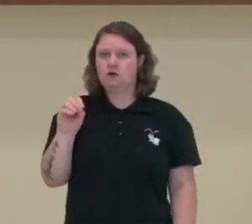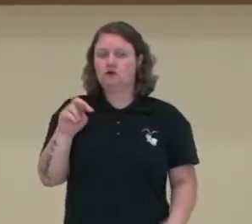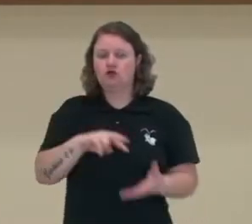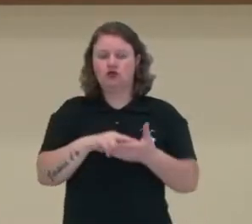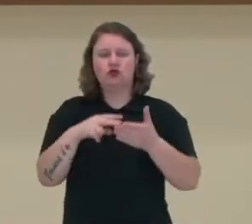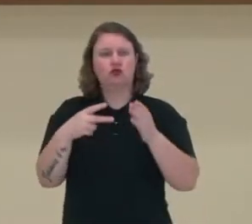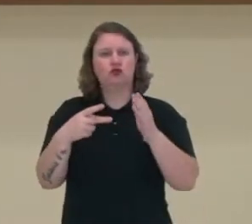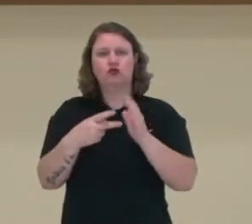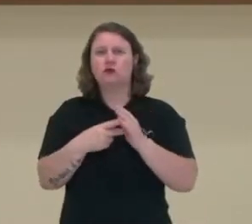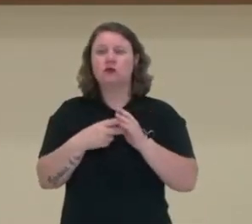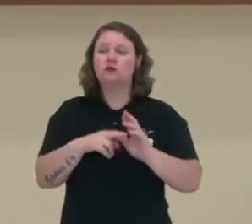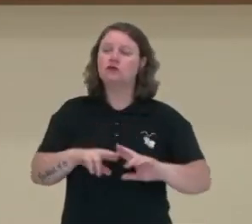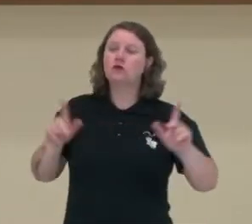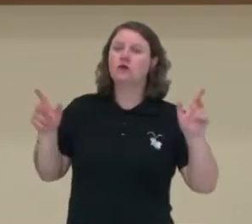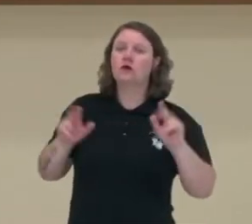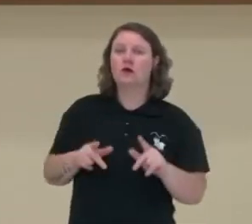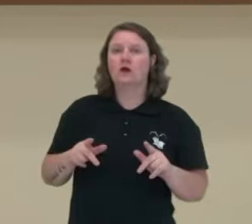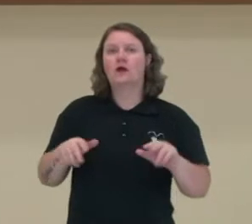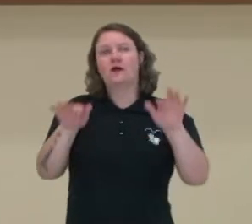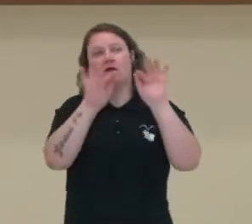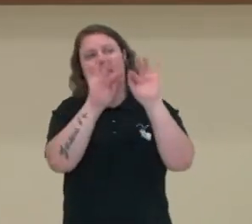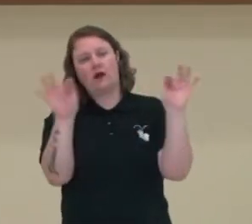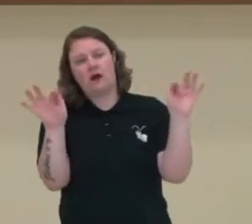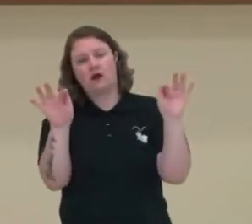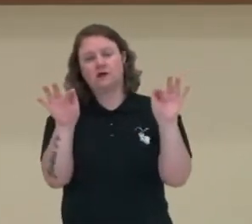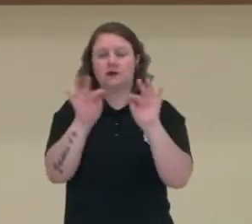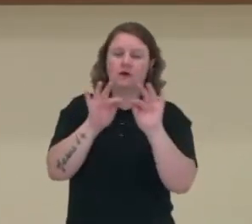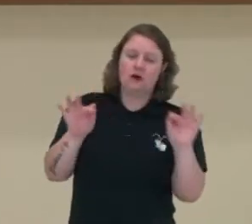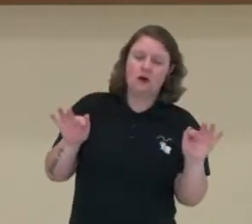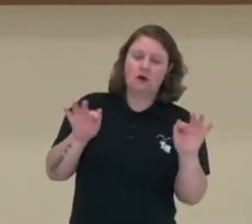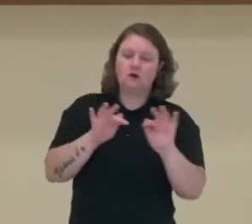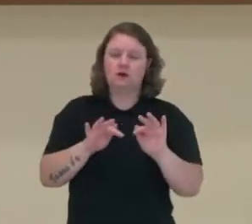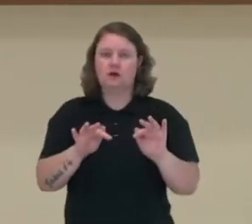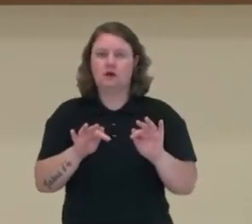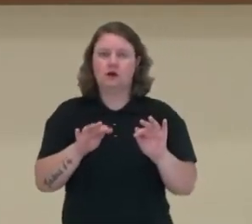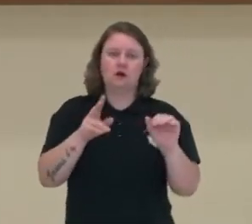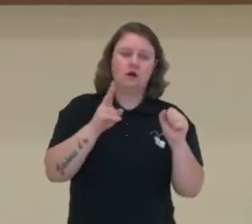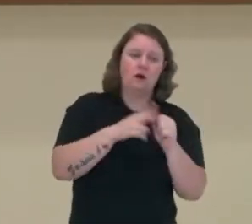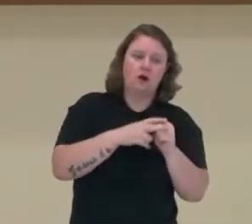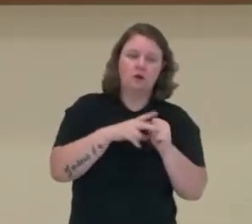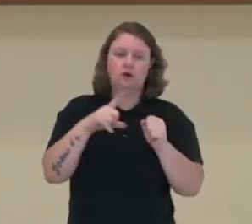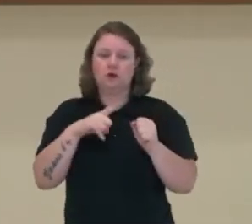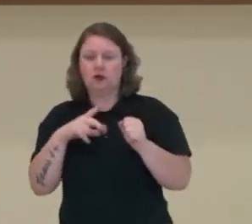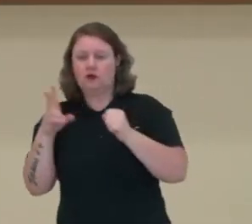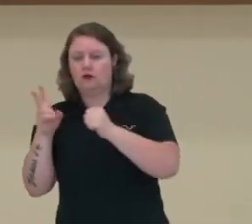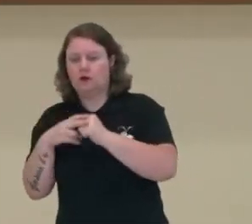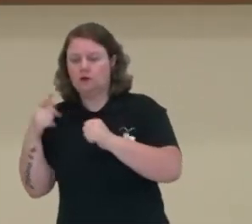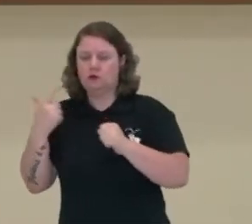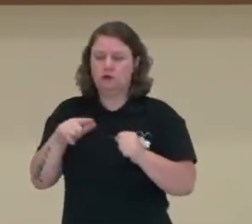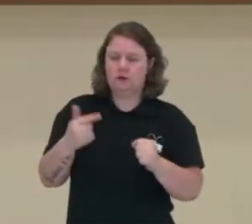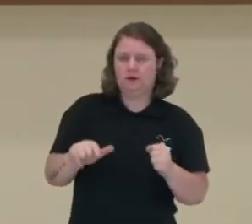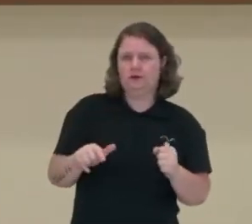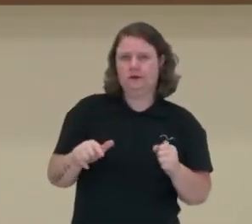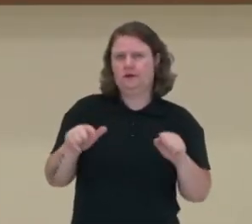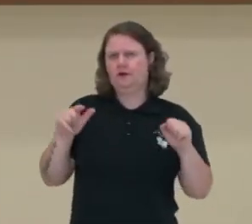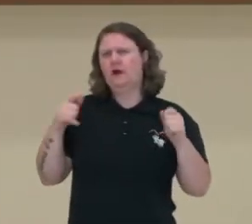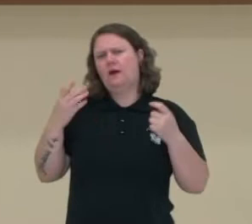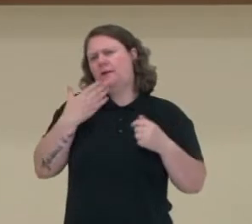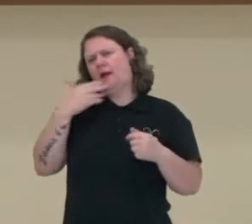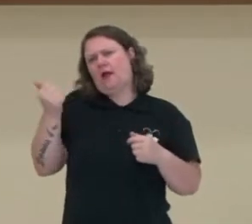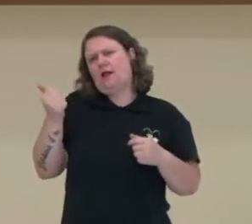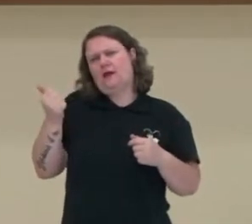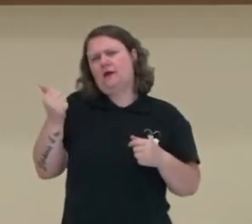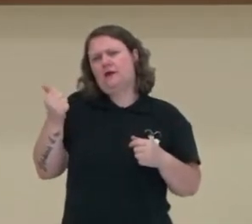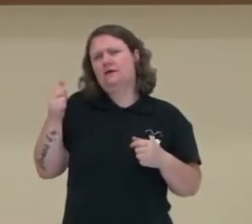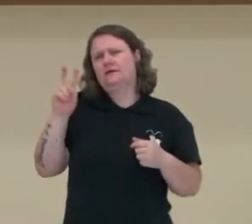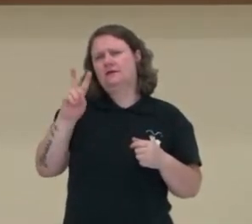frase nominal. Então não vamos ficar falando frase verbal, frase nominal. Falamos frase nominal e oração ao invés de chamar de frase